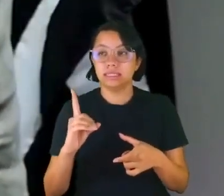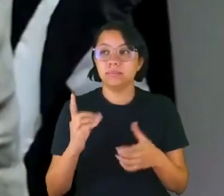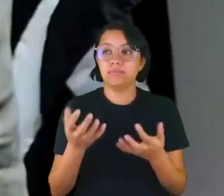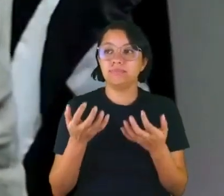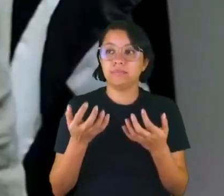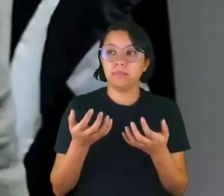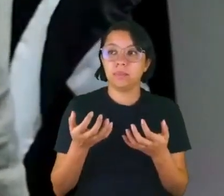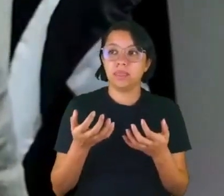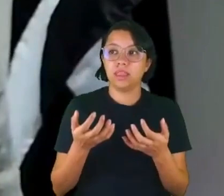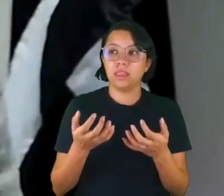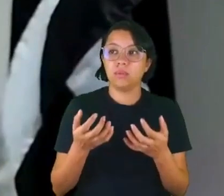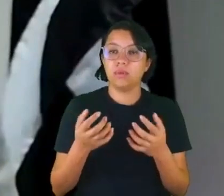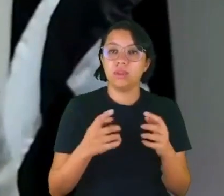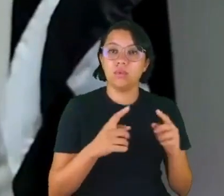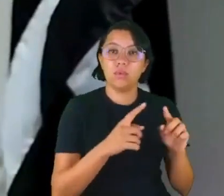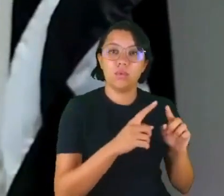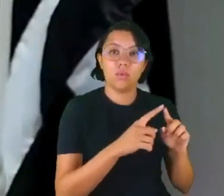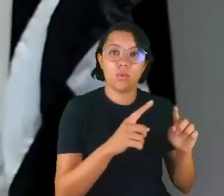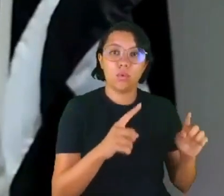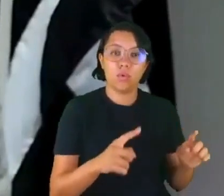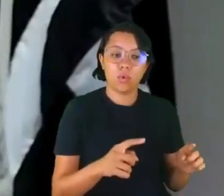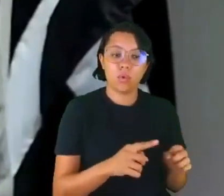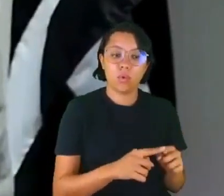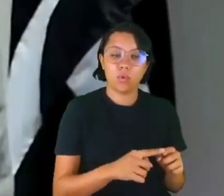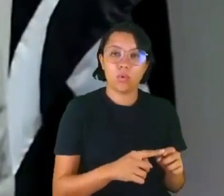sou o dono do direito autoral, eu quero isso para mim.